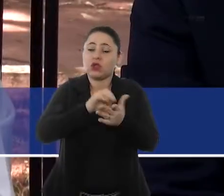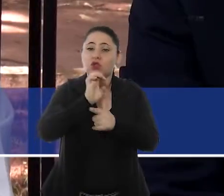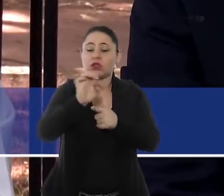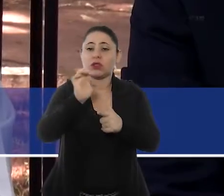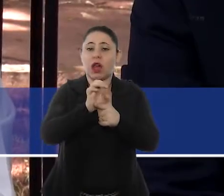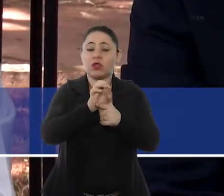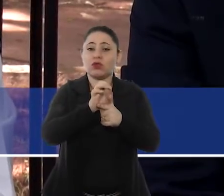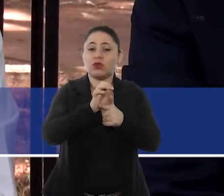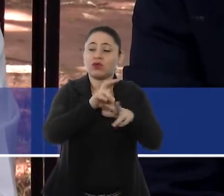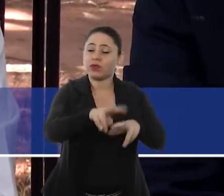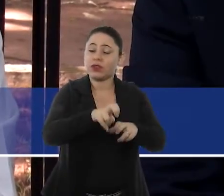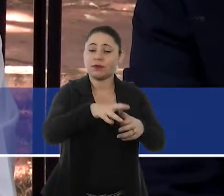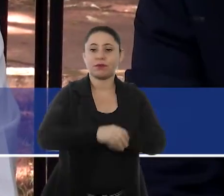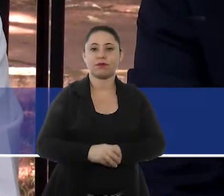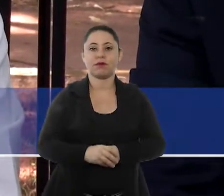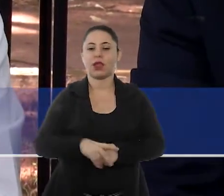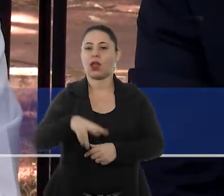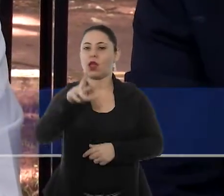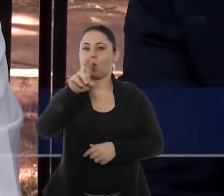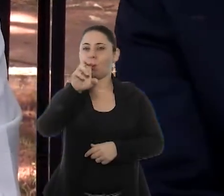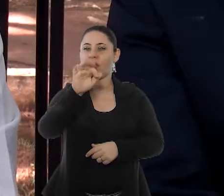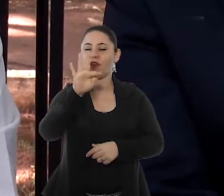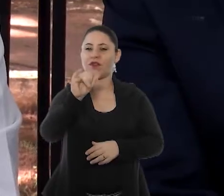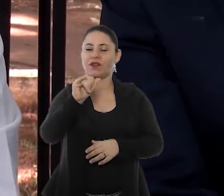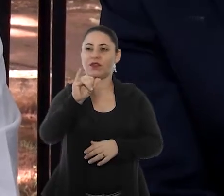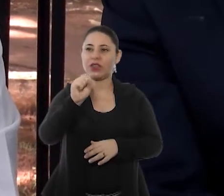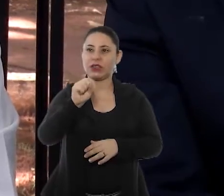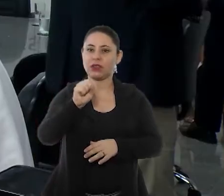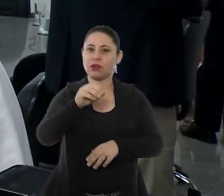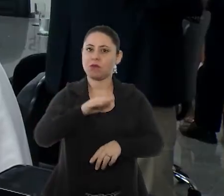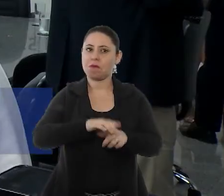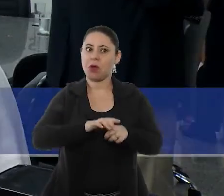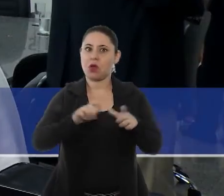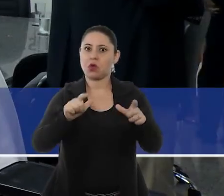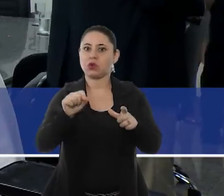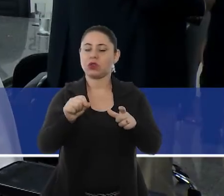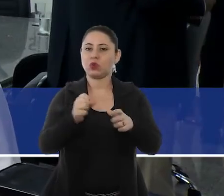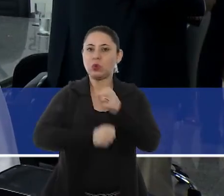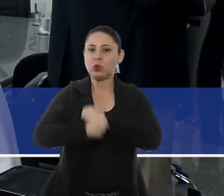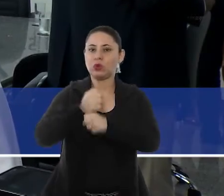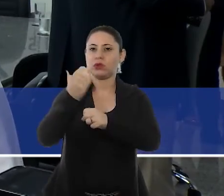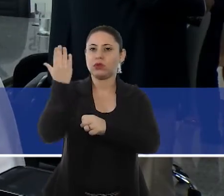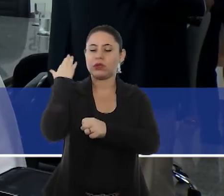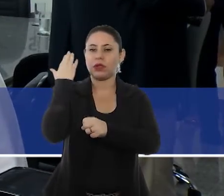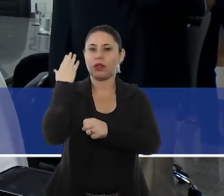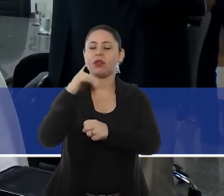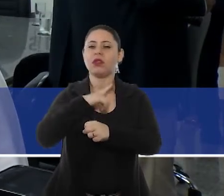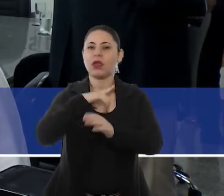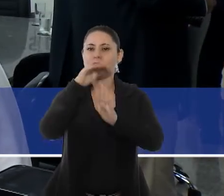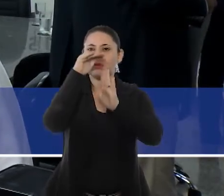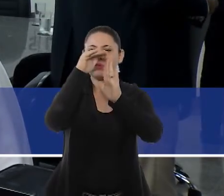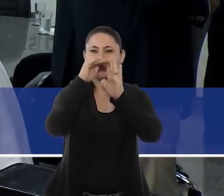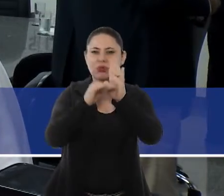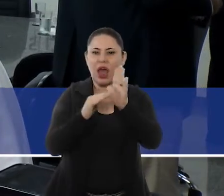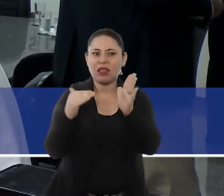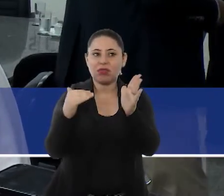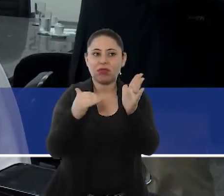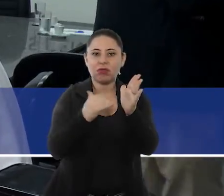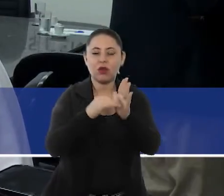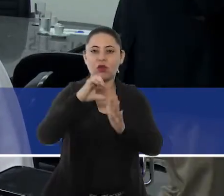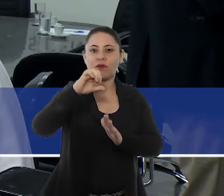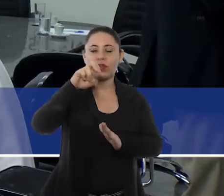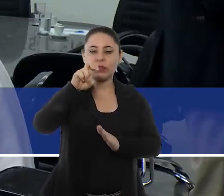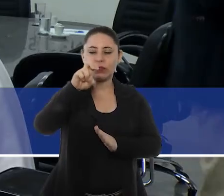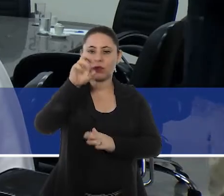95%, é melhor explicado pelo secretário de Estado de Fazenda. É um refis um pouco mais ousado que dos anos anteriores, né? A